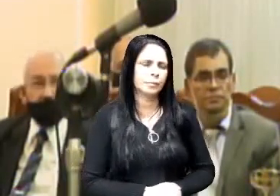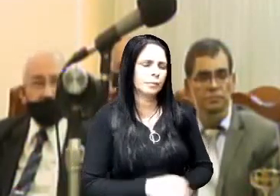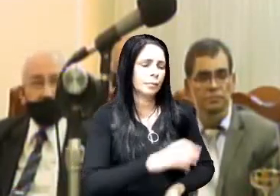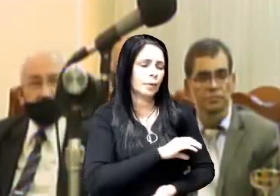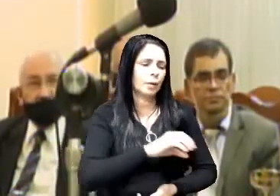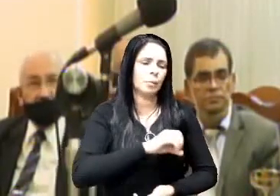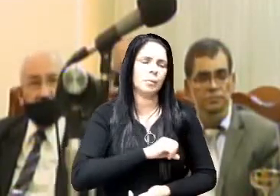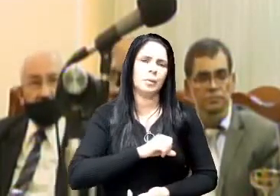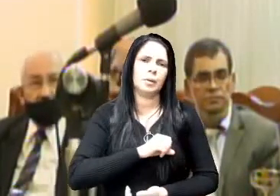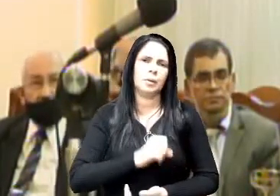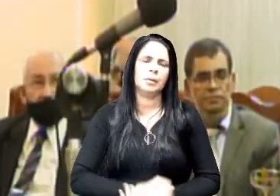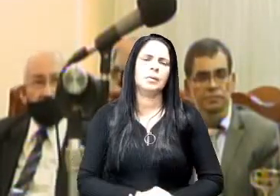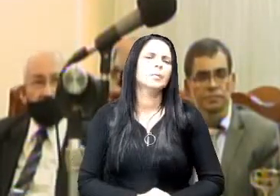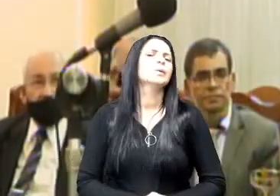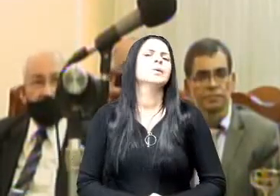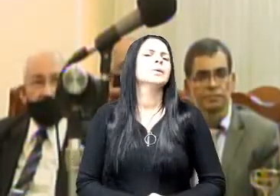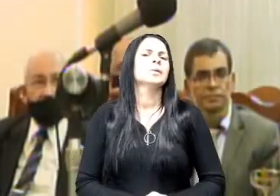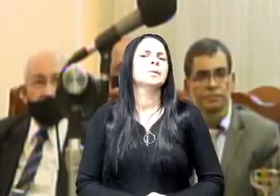Amados,